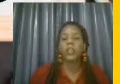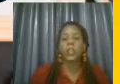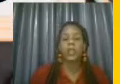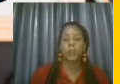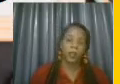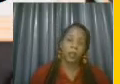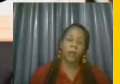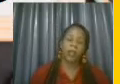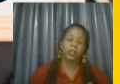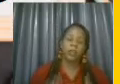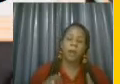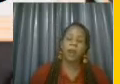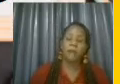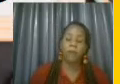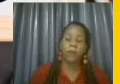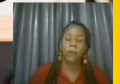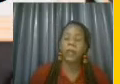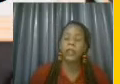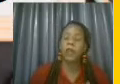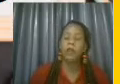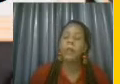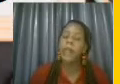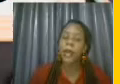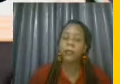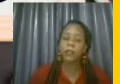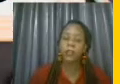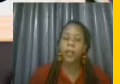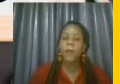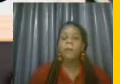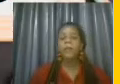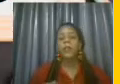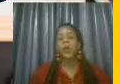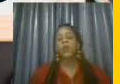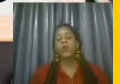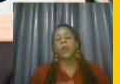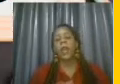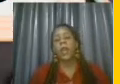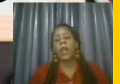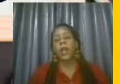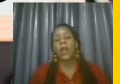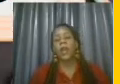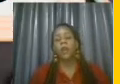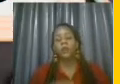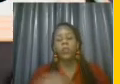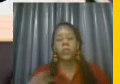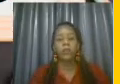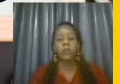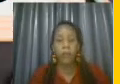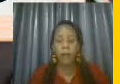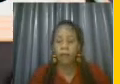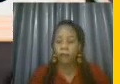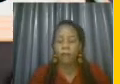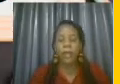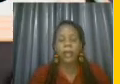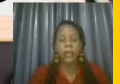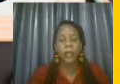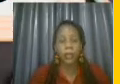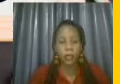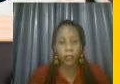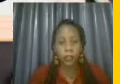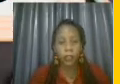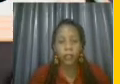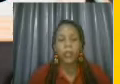eles queriam, eles trabalhavam aqui porque eles eram obrigados. Então, os negros trabalhavam na